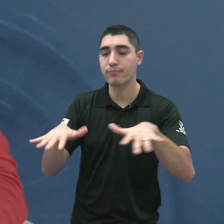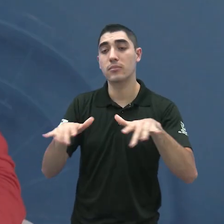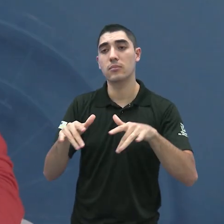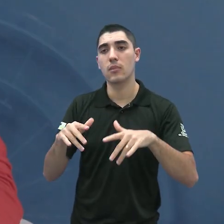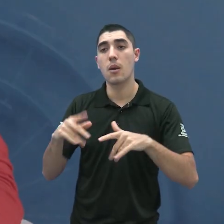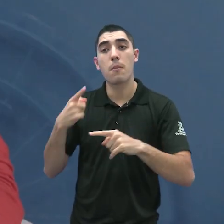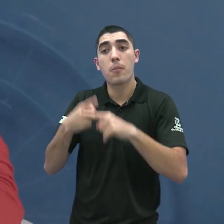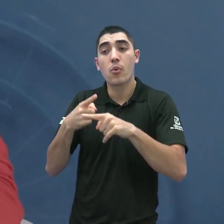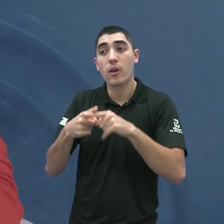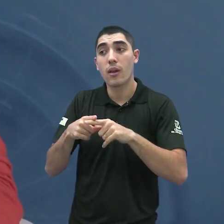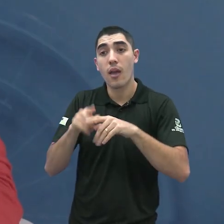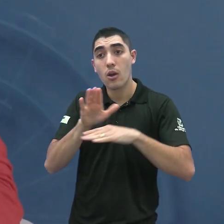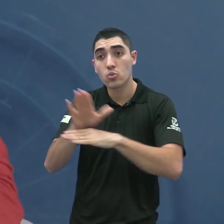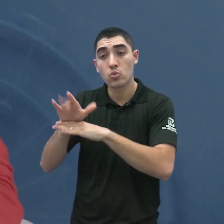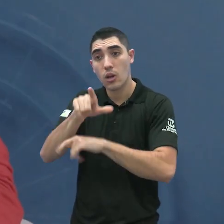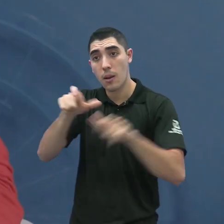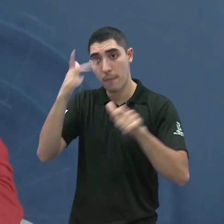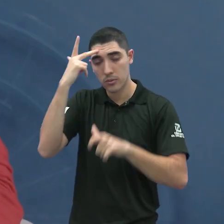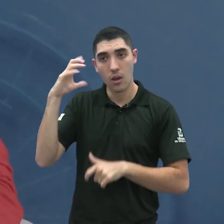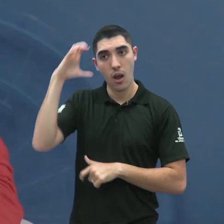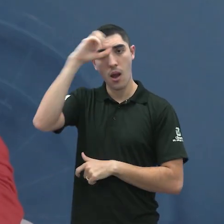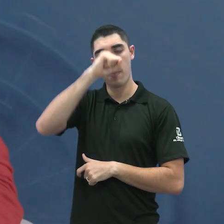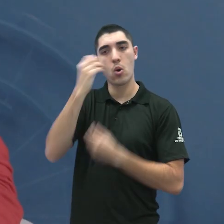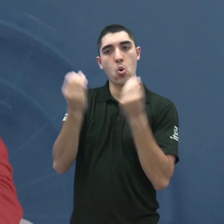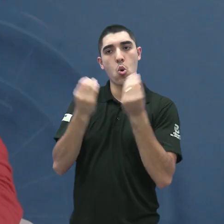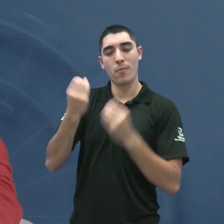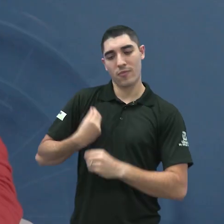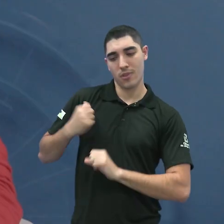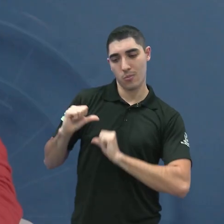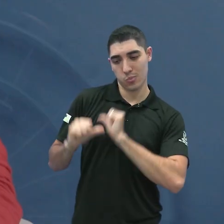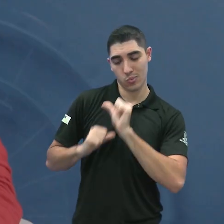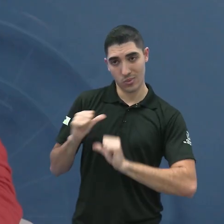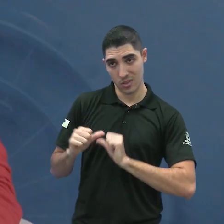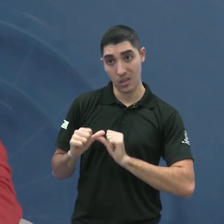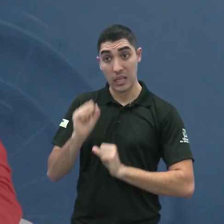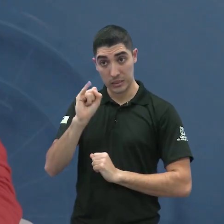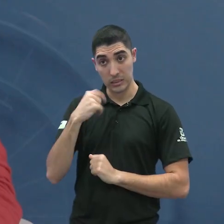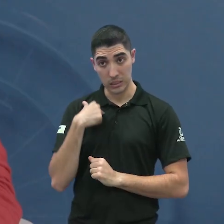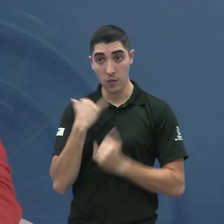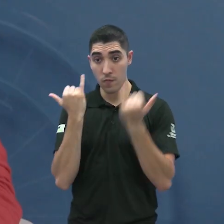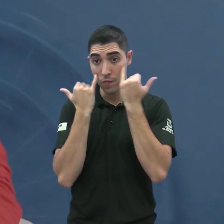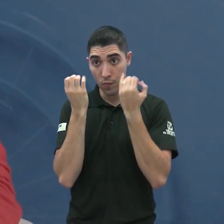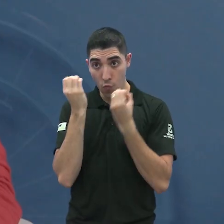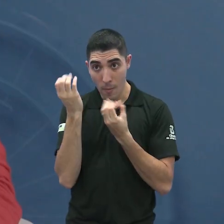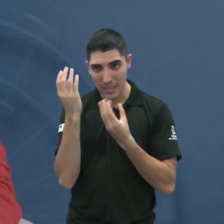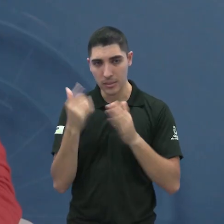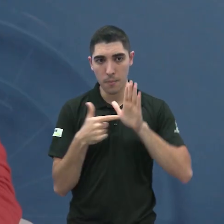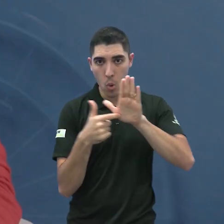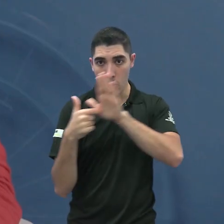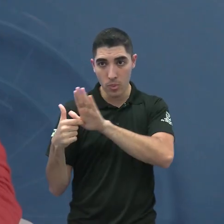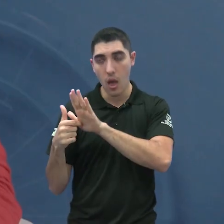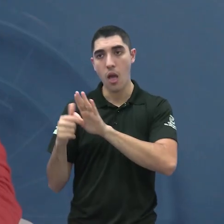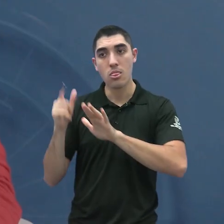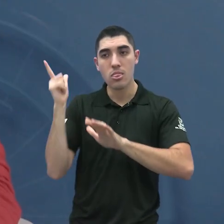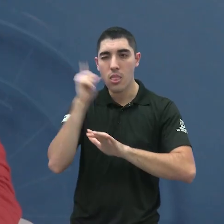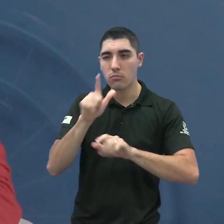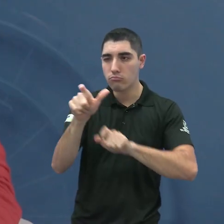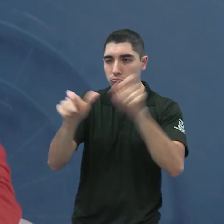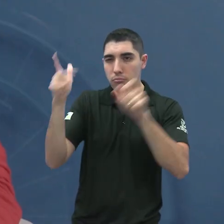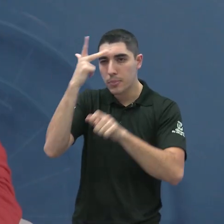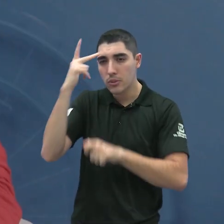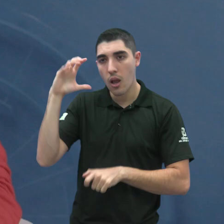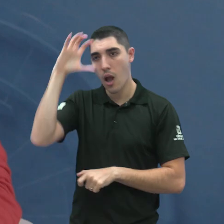de mudança. Eu gero informação e aí eu toco num ponto importante, que é a consciência. Uma vez que eu